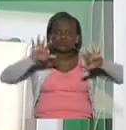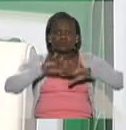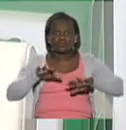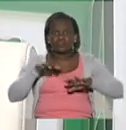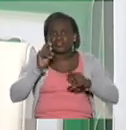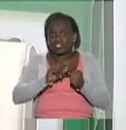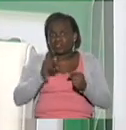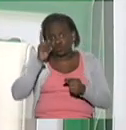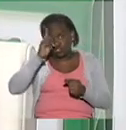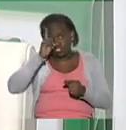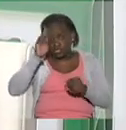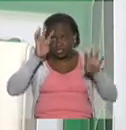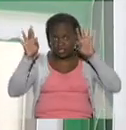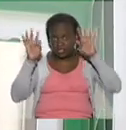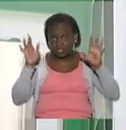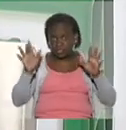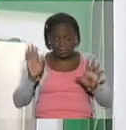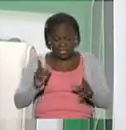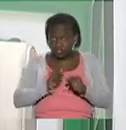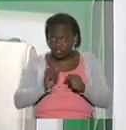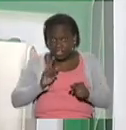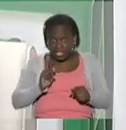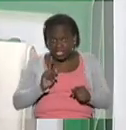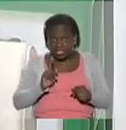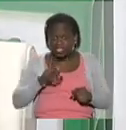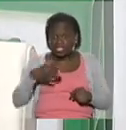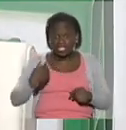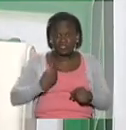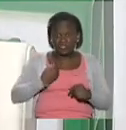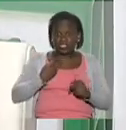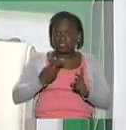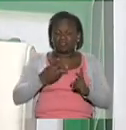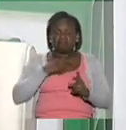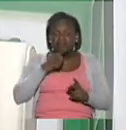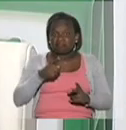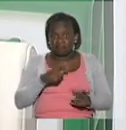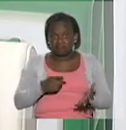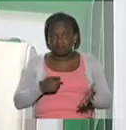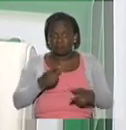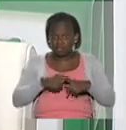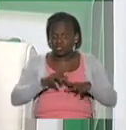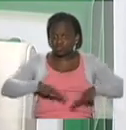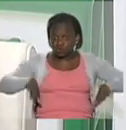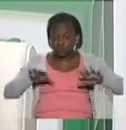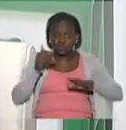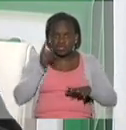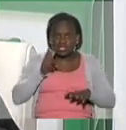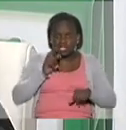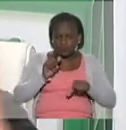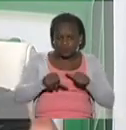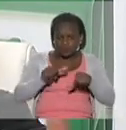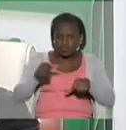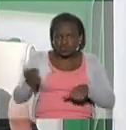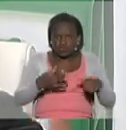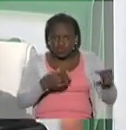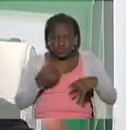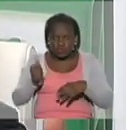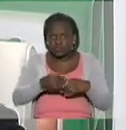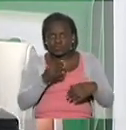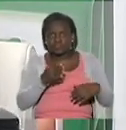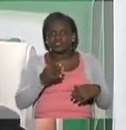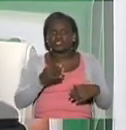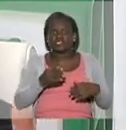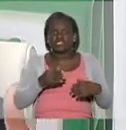nossa volta. Isso a gente faz diariamente. Exatamente. E se a gente não fizer isso, a gente não sobrevive. Porque a nossa capacidade de atualização,